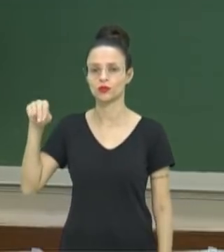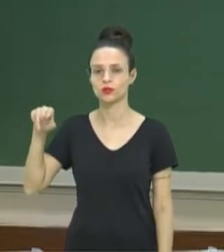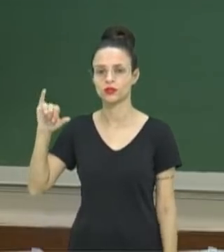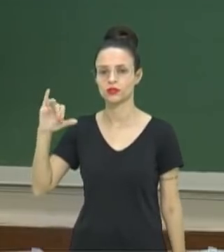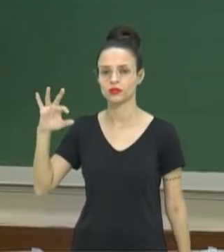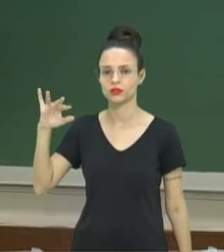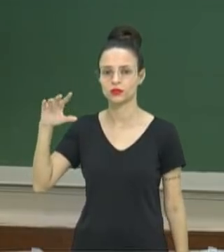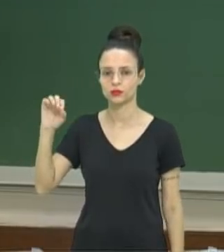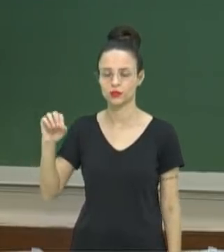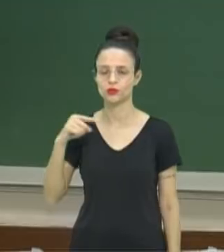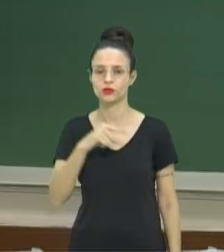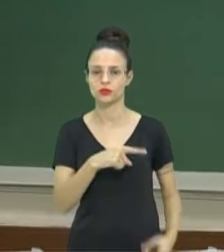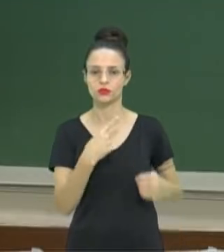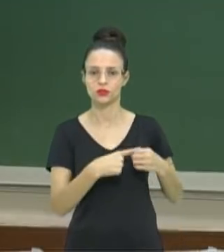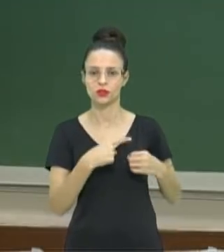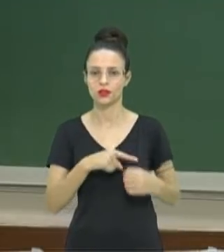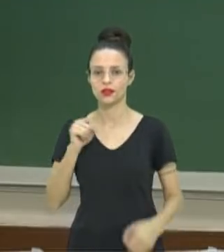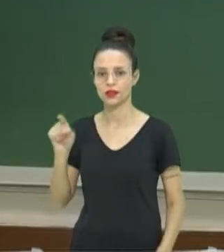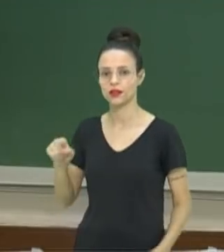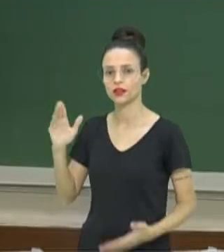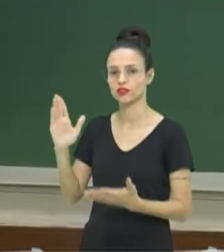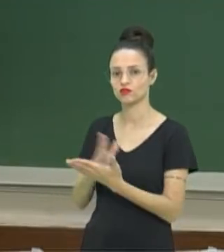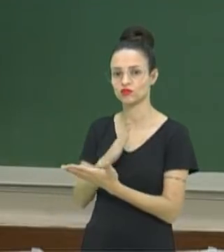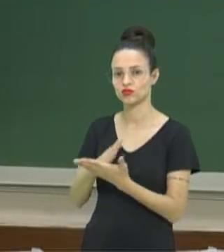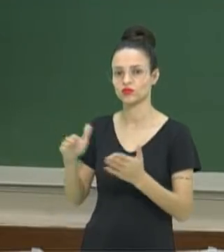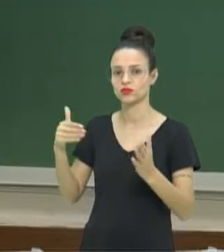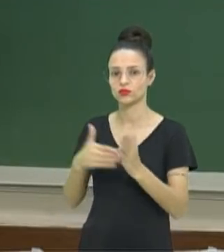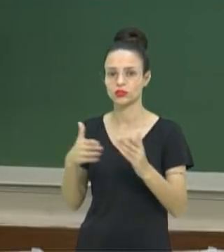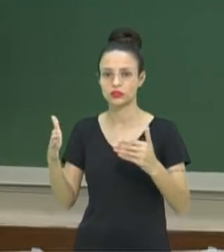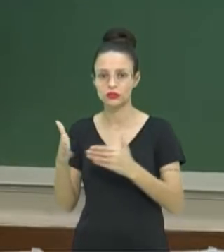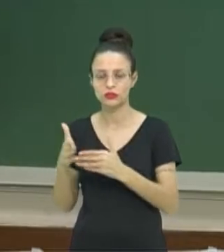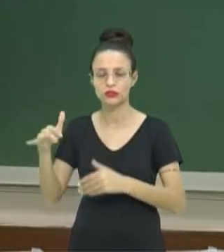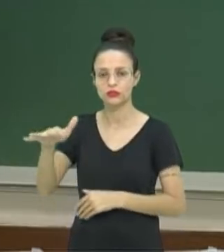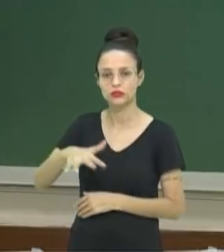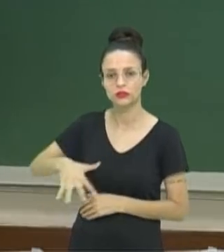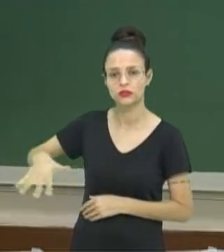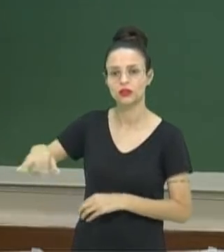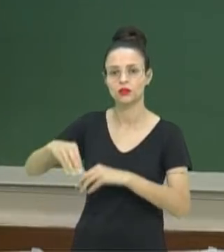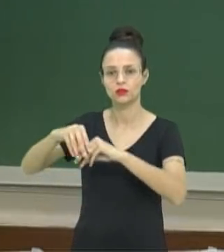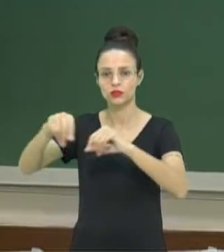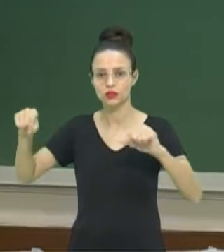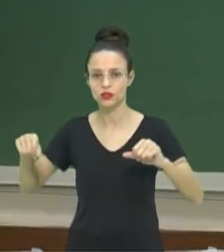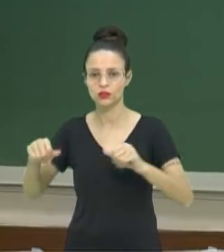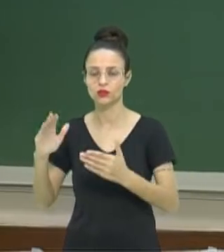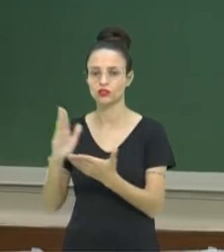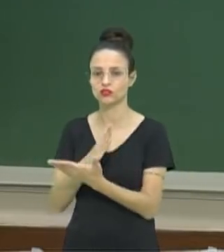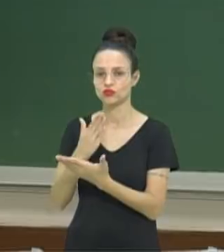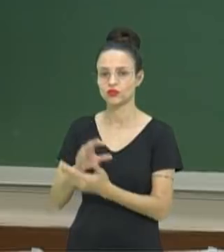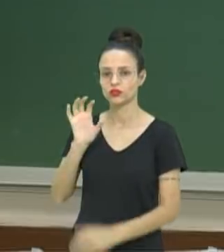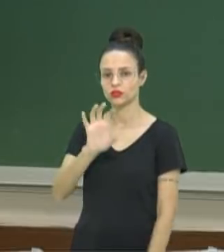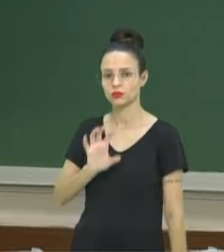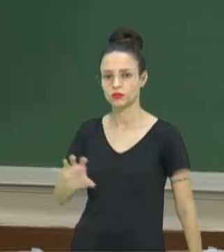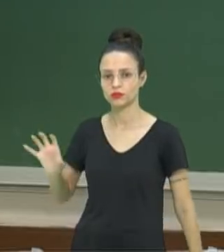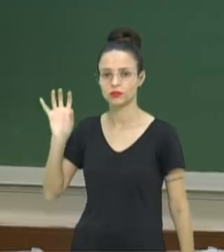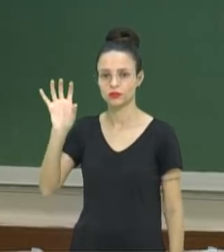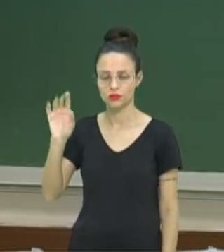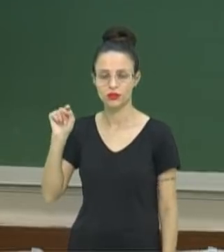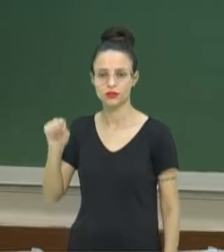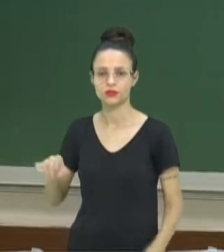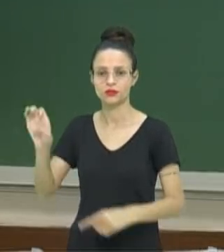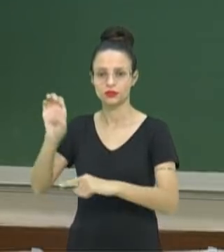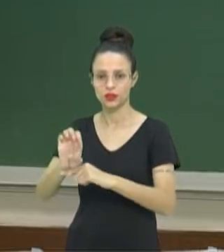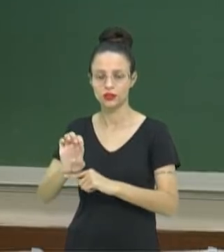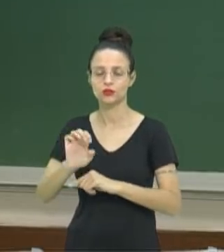e cidade? O município é uma divisão, né, realizada num território. São as várias partes, por exemplo, de um mesmo